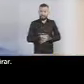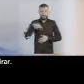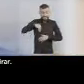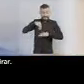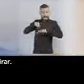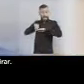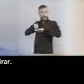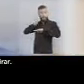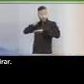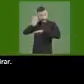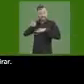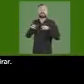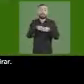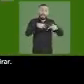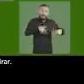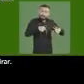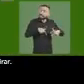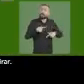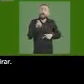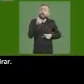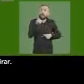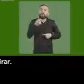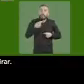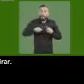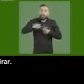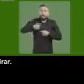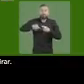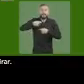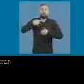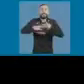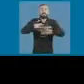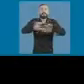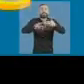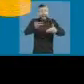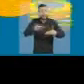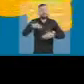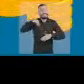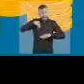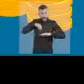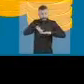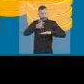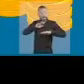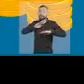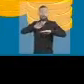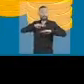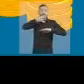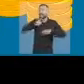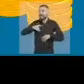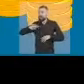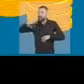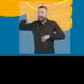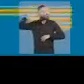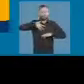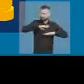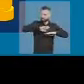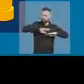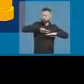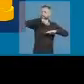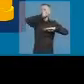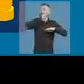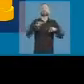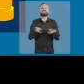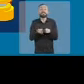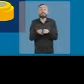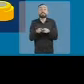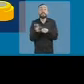emprego e salário mínimo Valorizado A roda da economia Volta a girar Haddad vai aumentar O salário mínimo Acima da inflação E